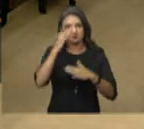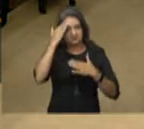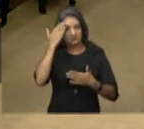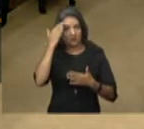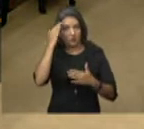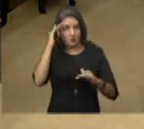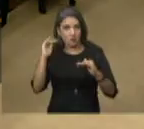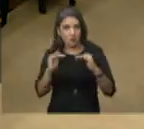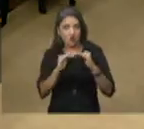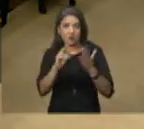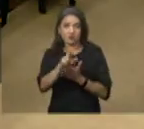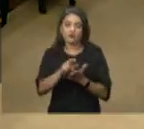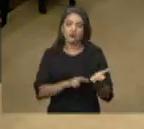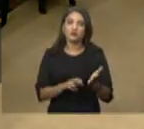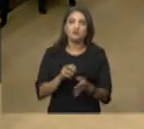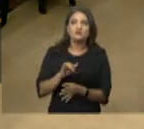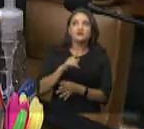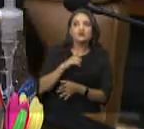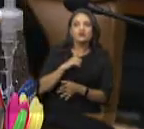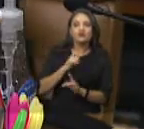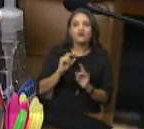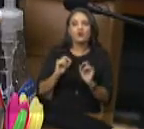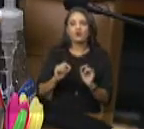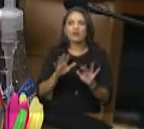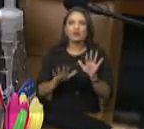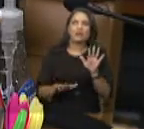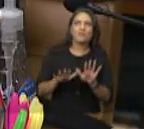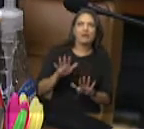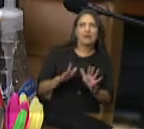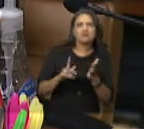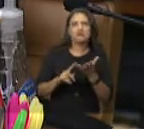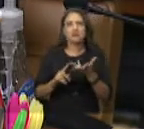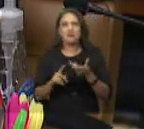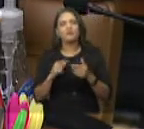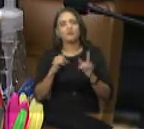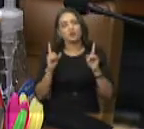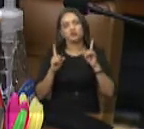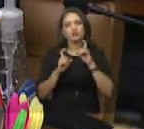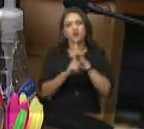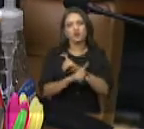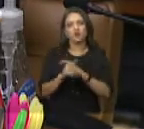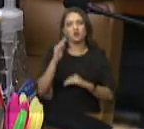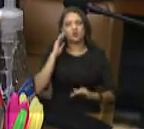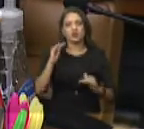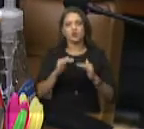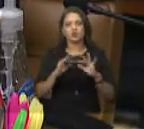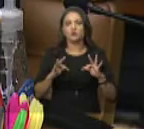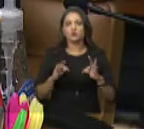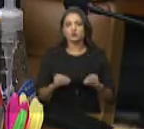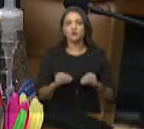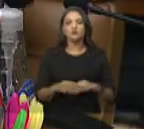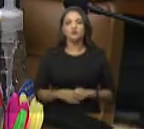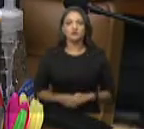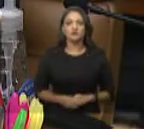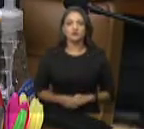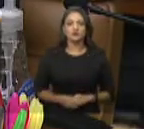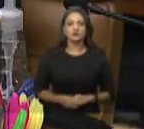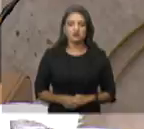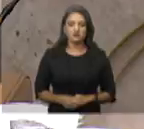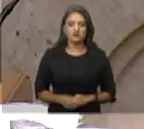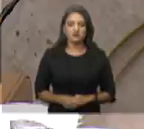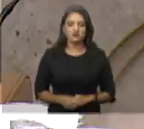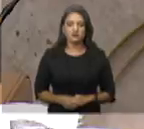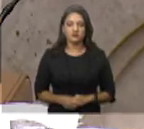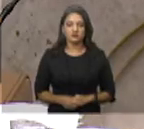houver condicionante portanto é que eu então teria a dificuldade de acompanhar integralmente é como Vote em Presidente